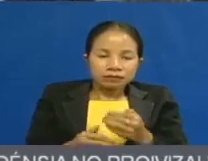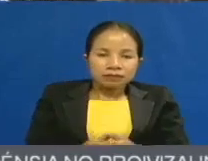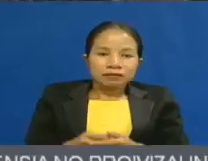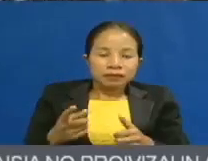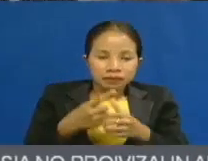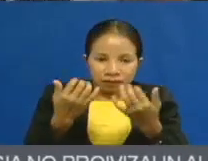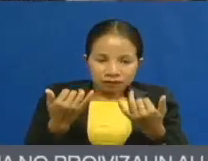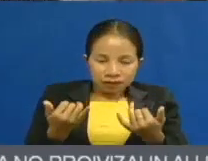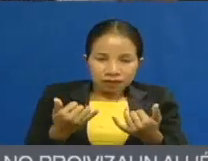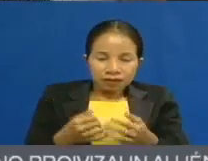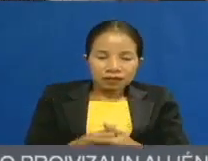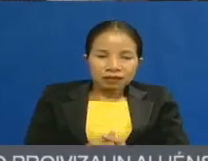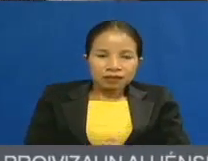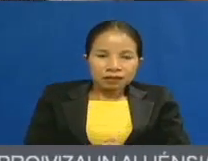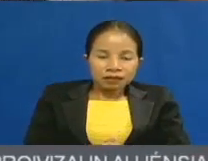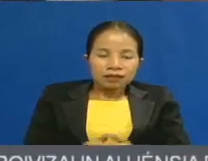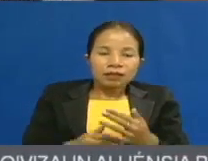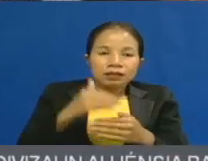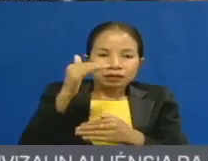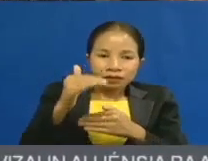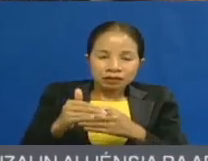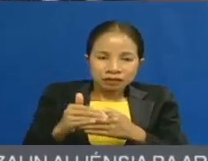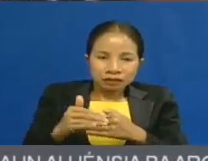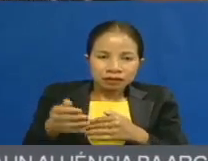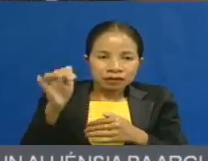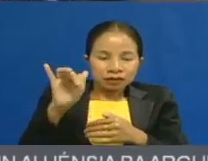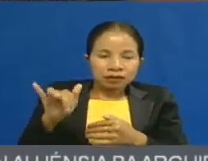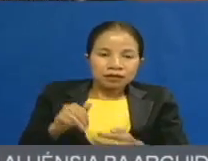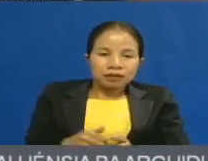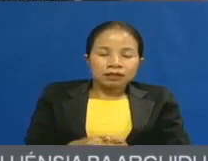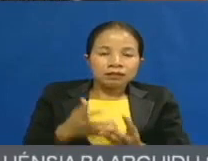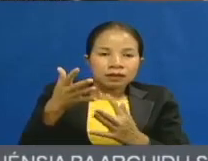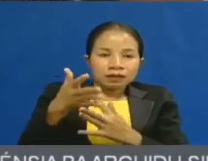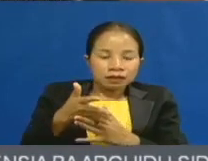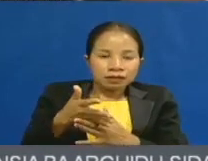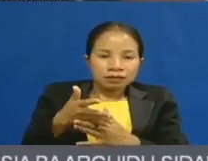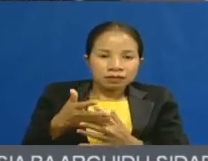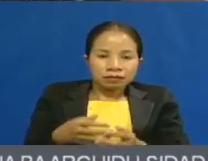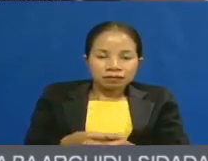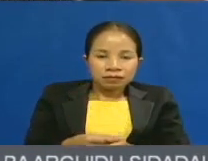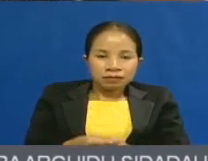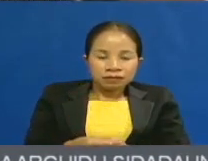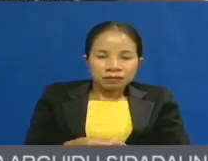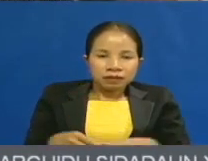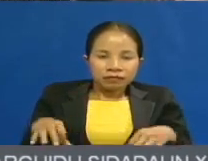né? Fazer tu irmã nené. Sira nebe tamai hebe kondisaun ida